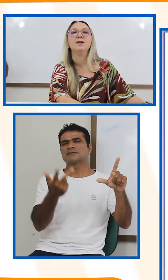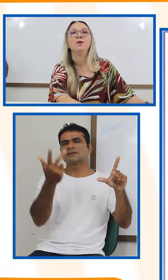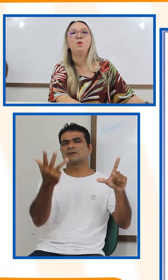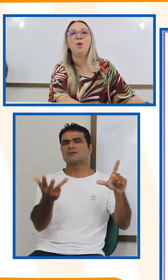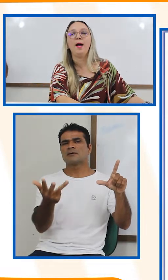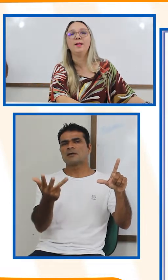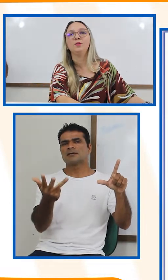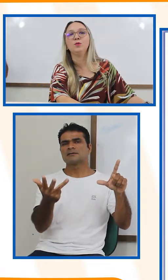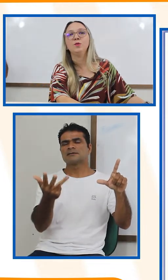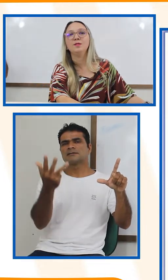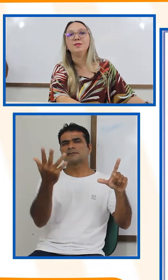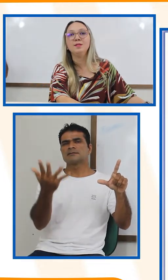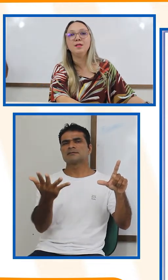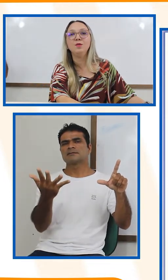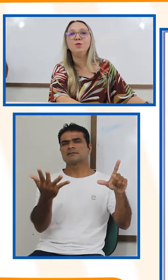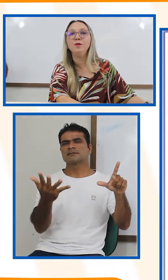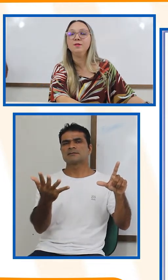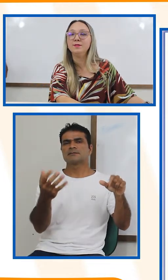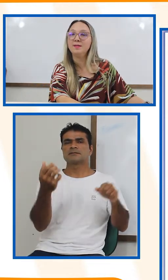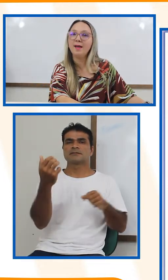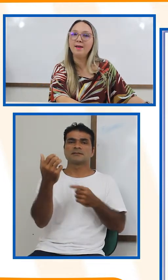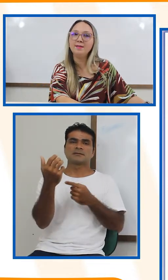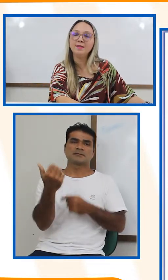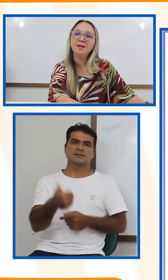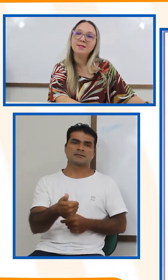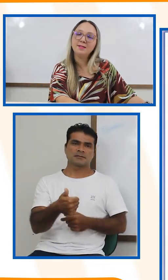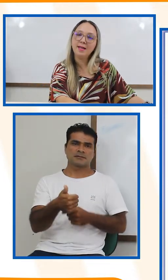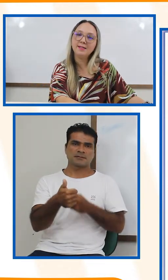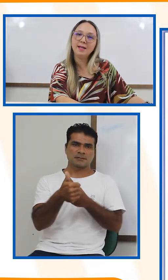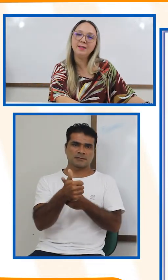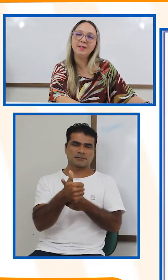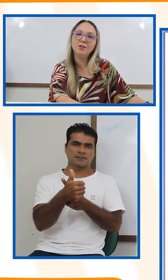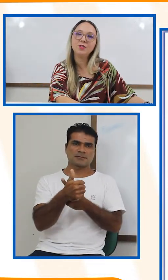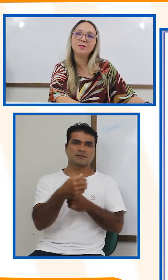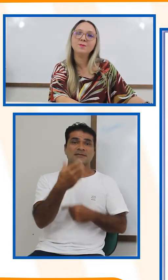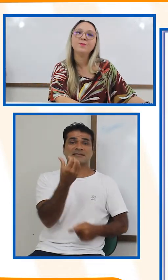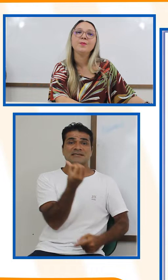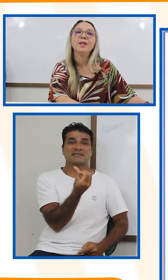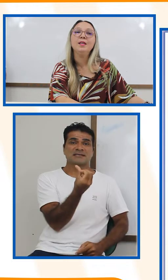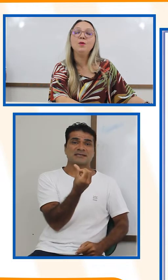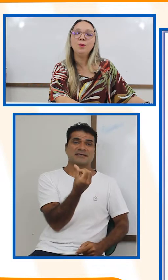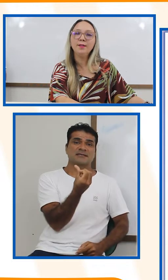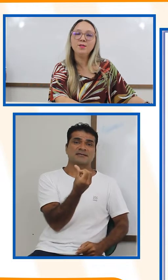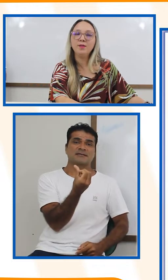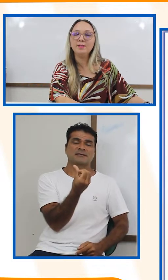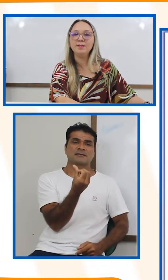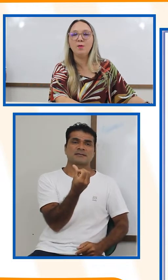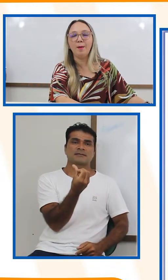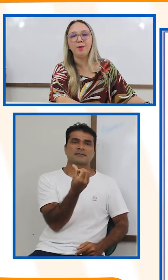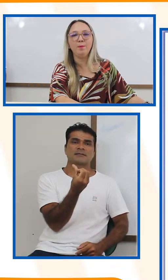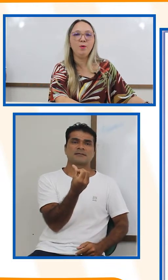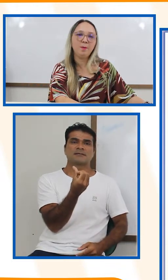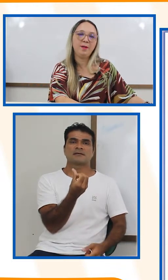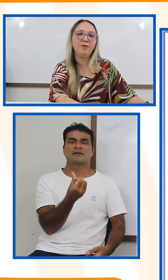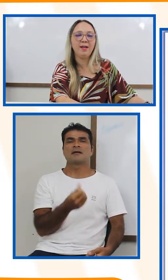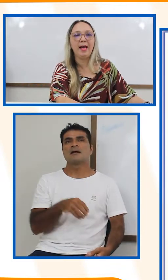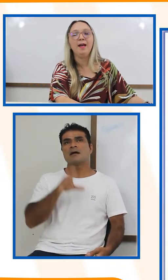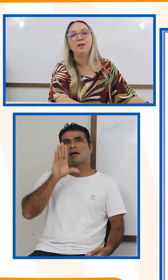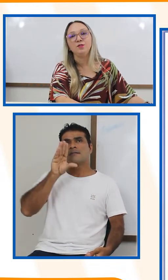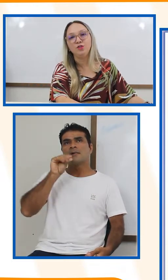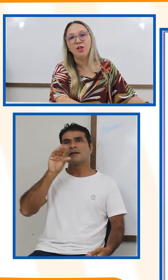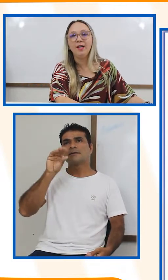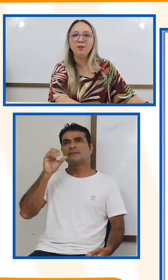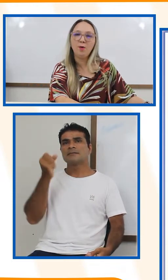três, quatro, cinco, seis. Seis letrinhas. E quantas vezes eu abro a boca para